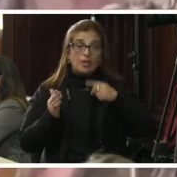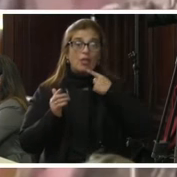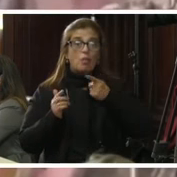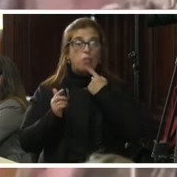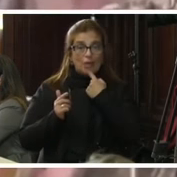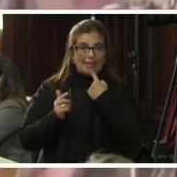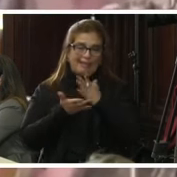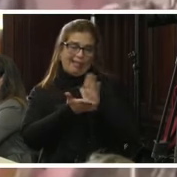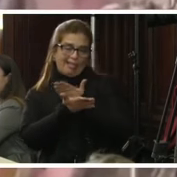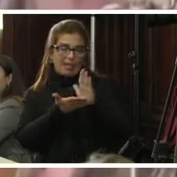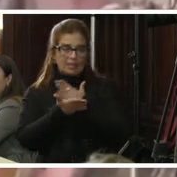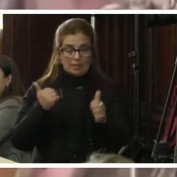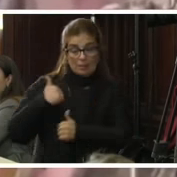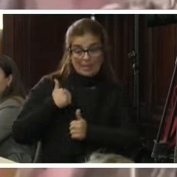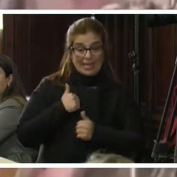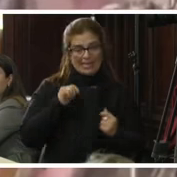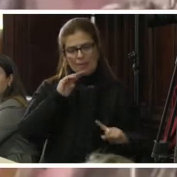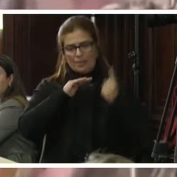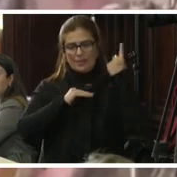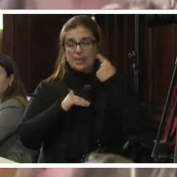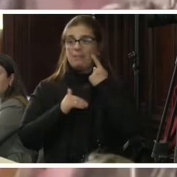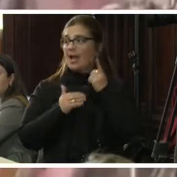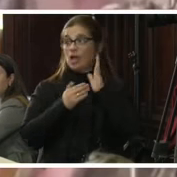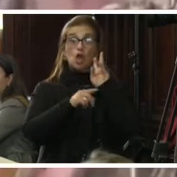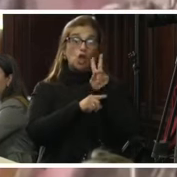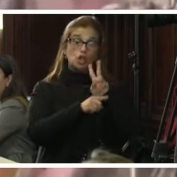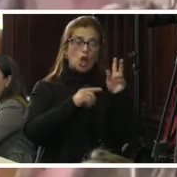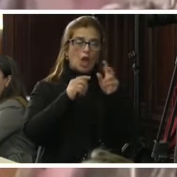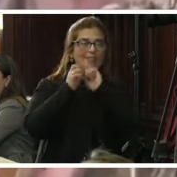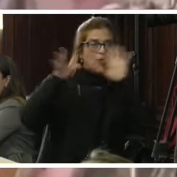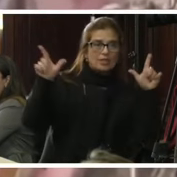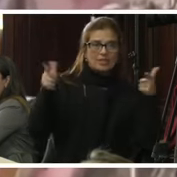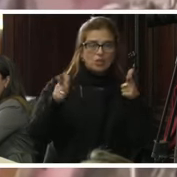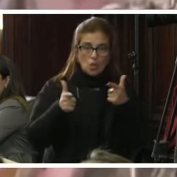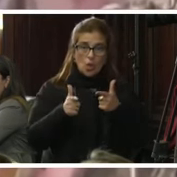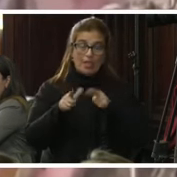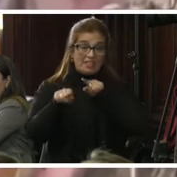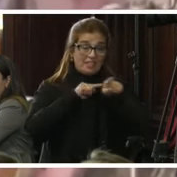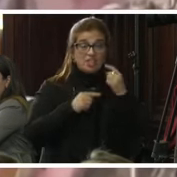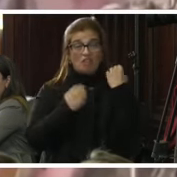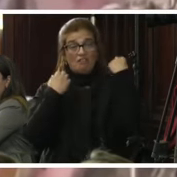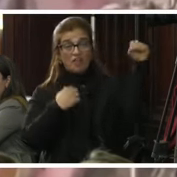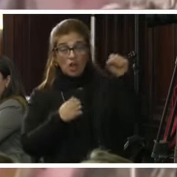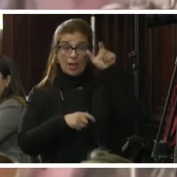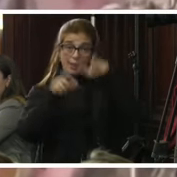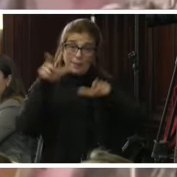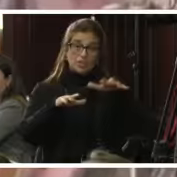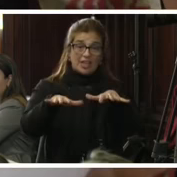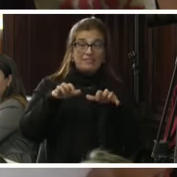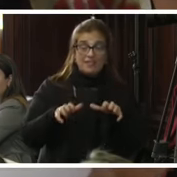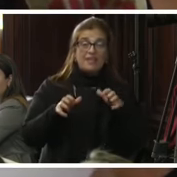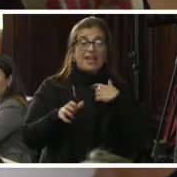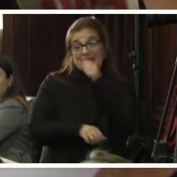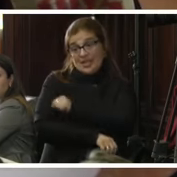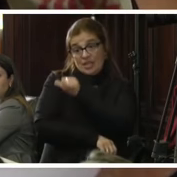discriminatória, militarizada e sem controle democrático que opera a revelia dos direitos de uma parcela da população do Estado do Rio de